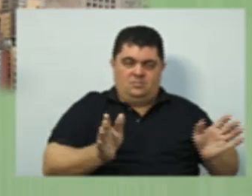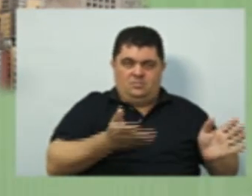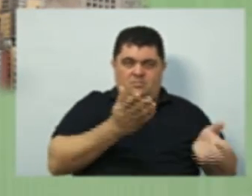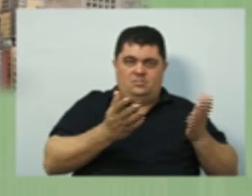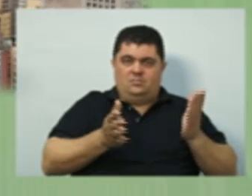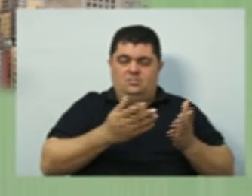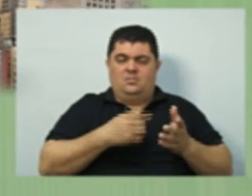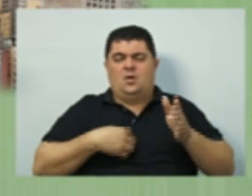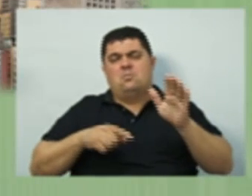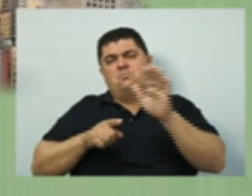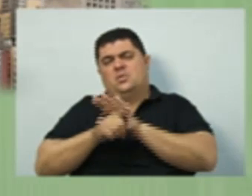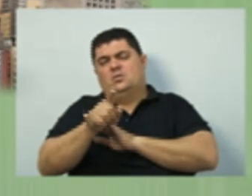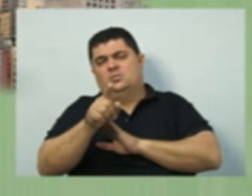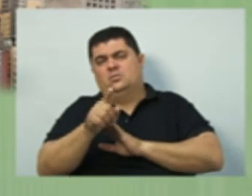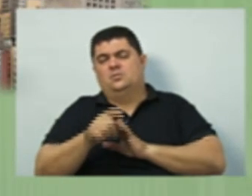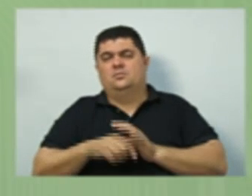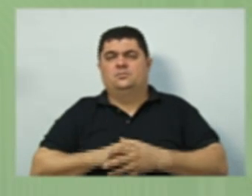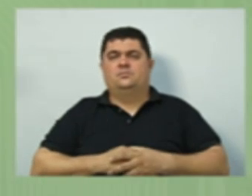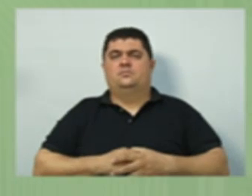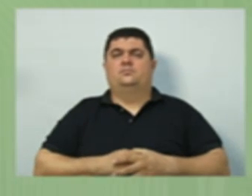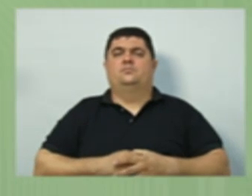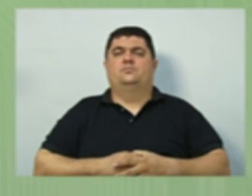Nisto eu te pergunto,